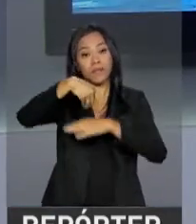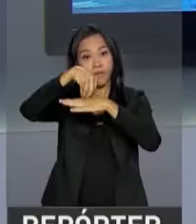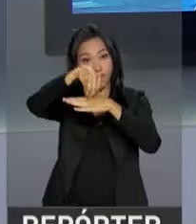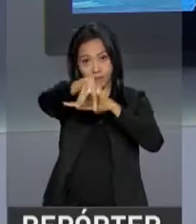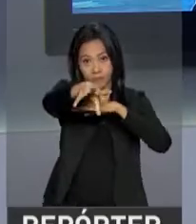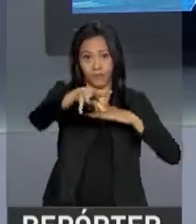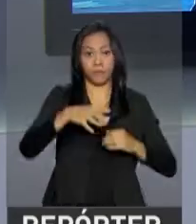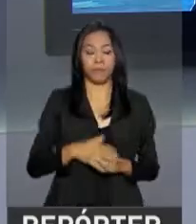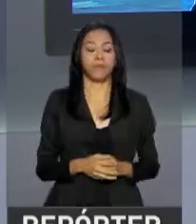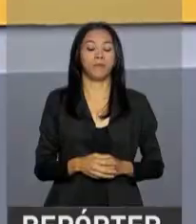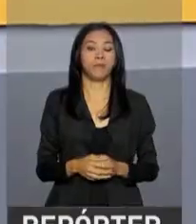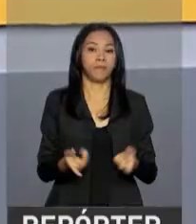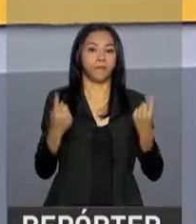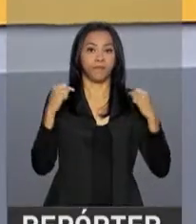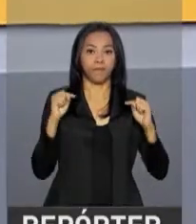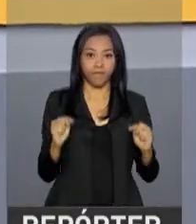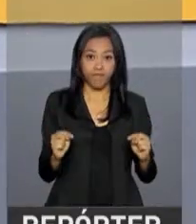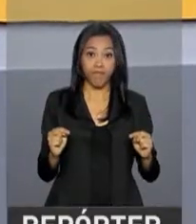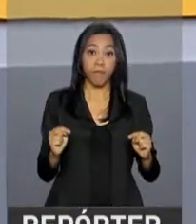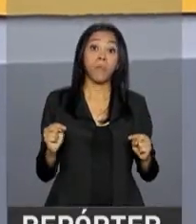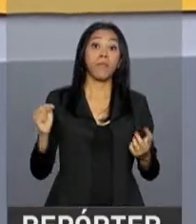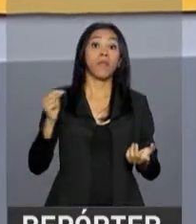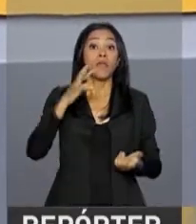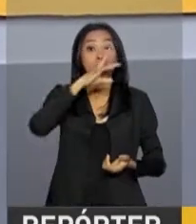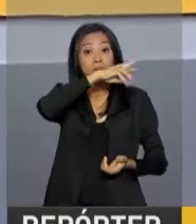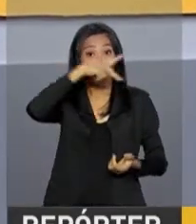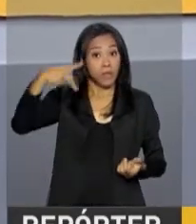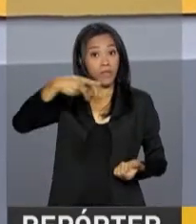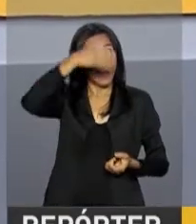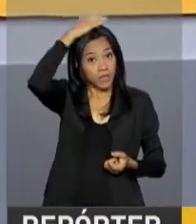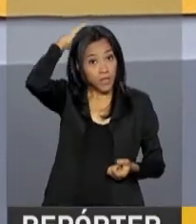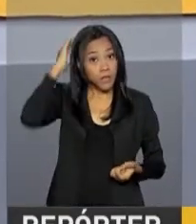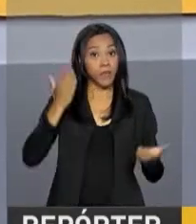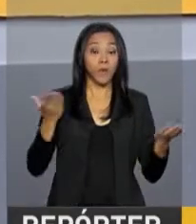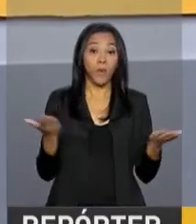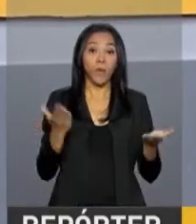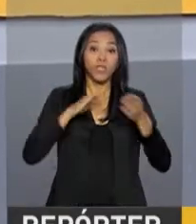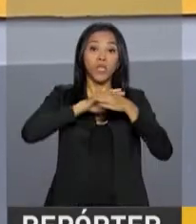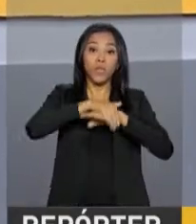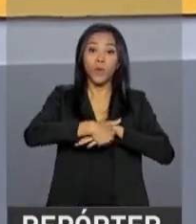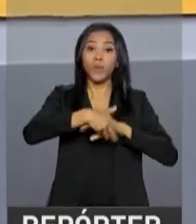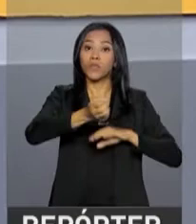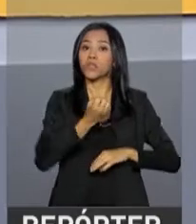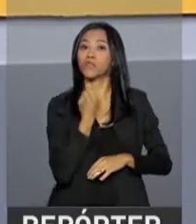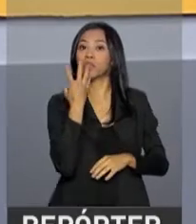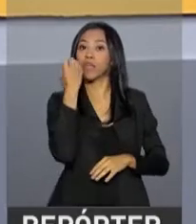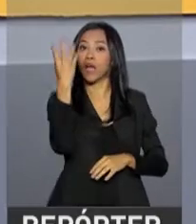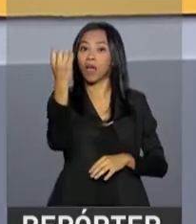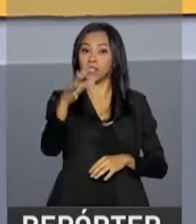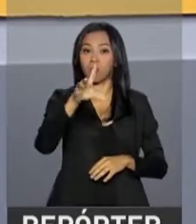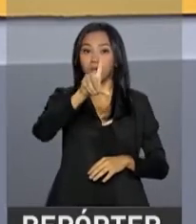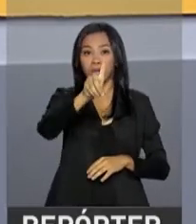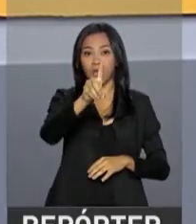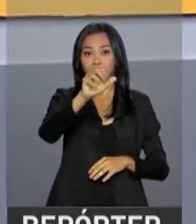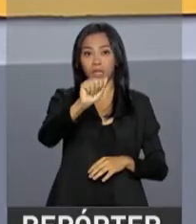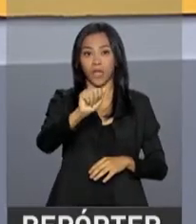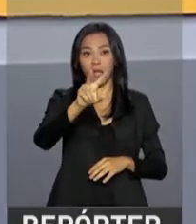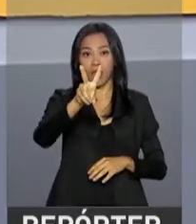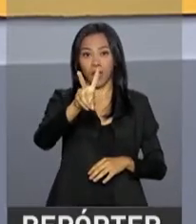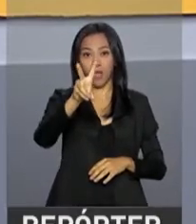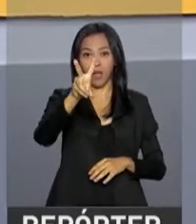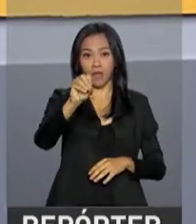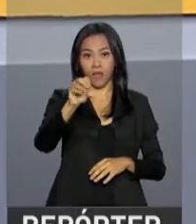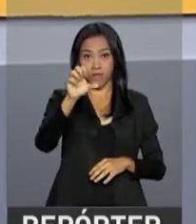informações o presidente michel temer embarca esta noite para davos na suíça onde participa do fórum econômico